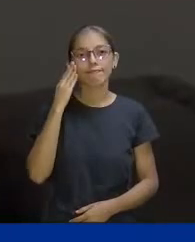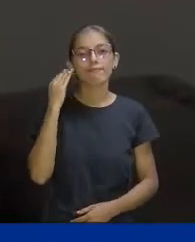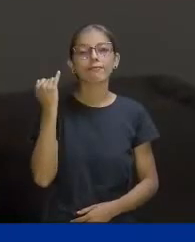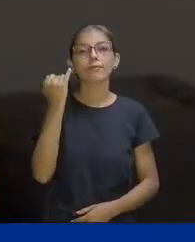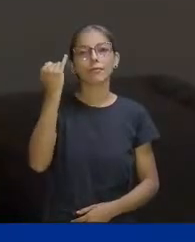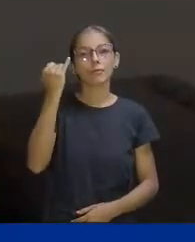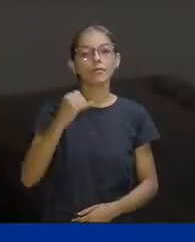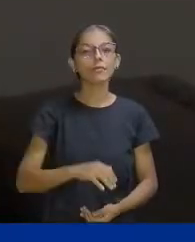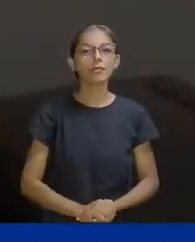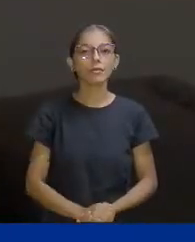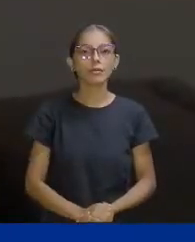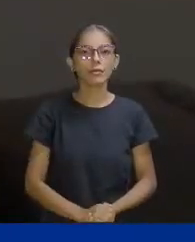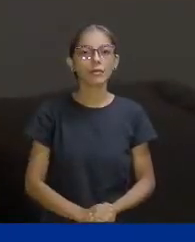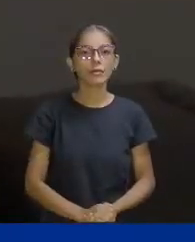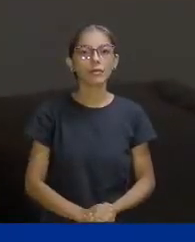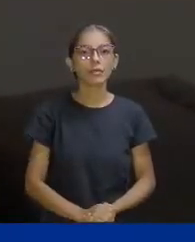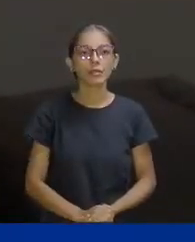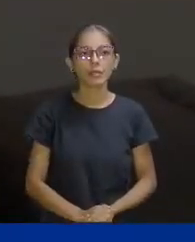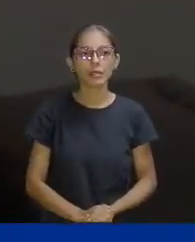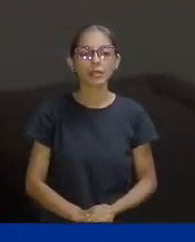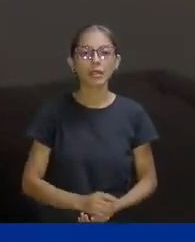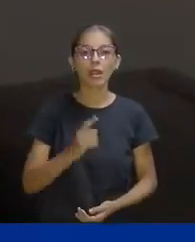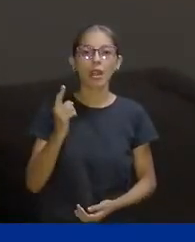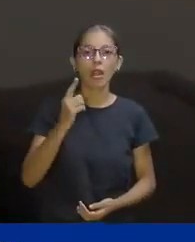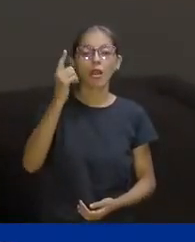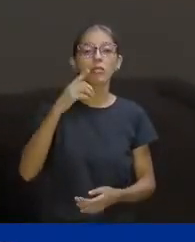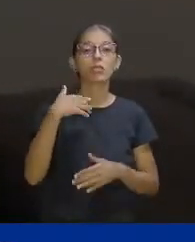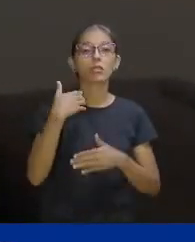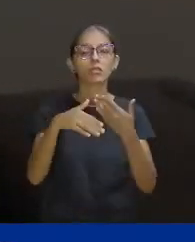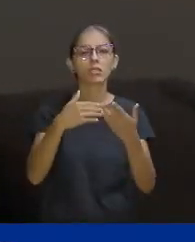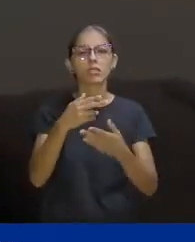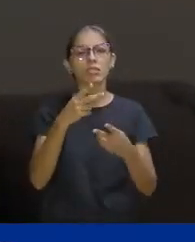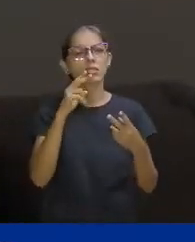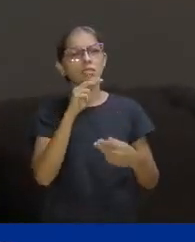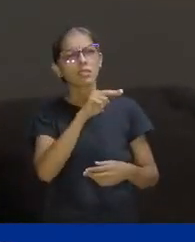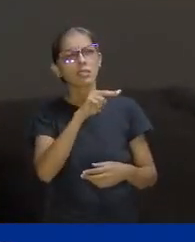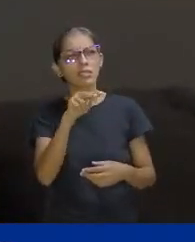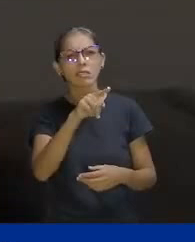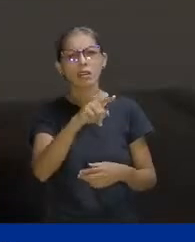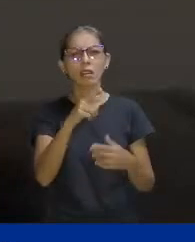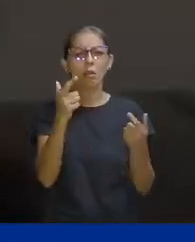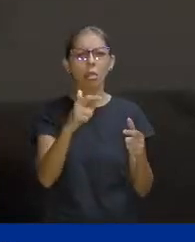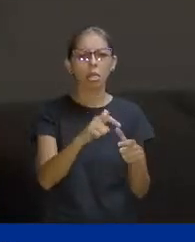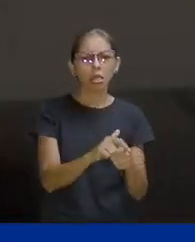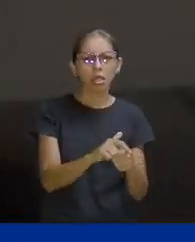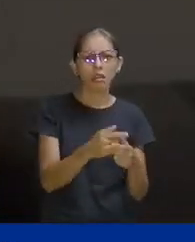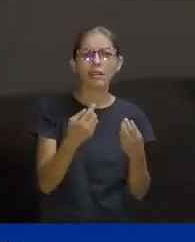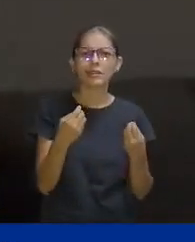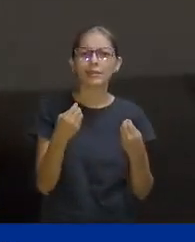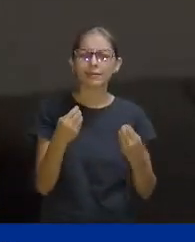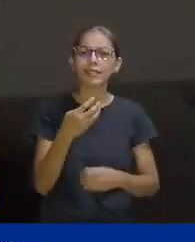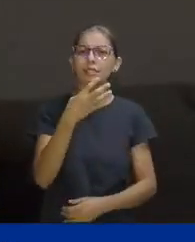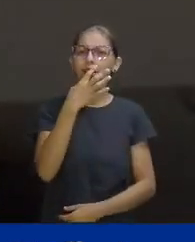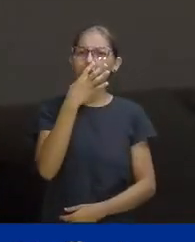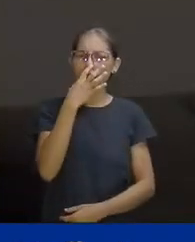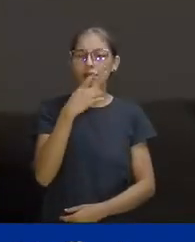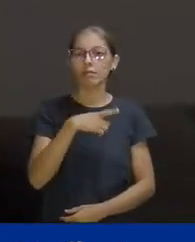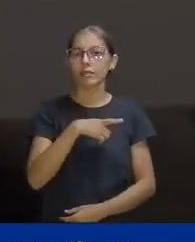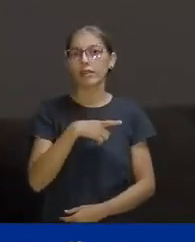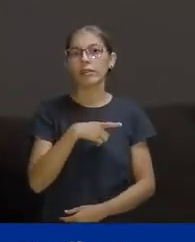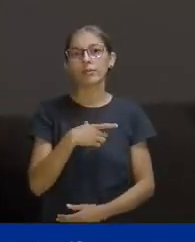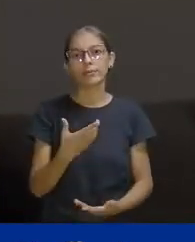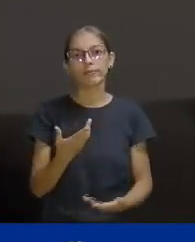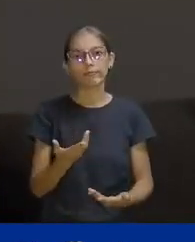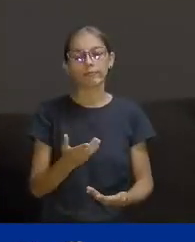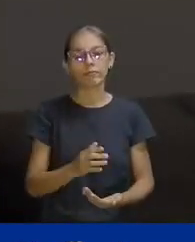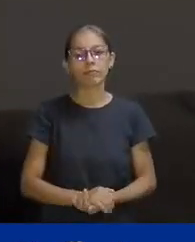Amazônia, e a gente fica indignado com as coisas que acontecem na nossa floresta. Então, fica aqui esse registro também, senhor presidente,